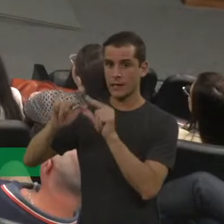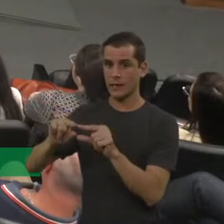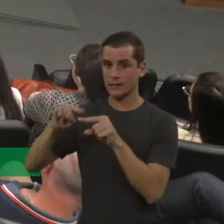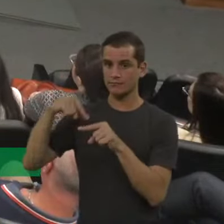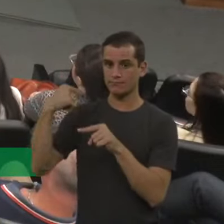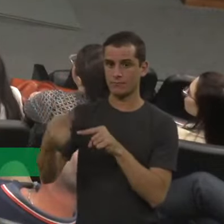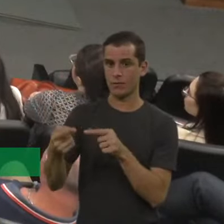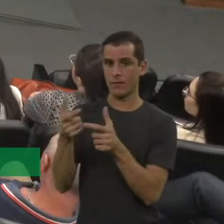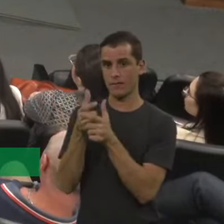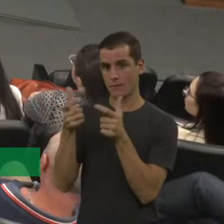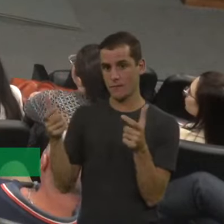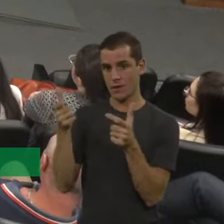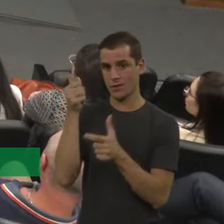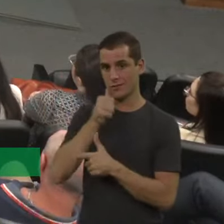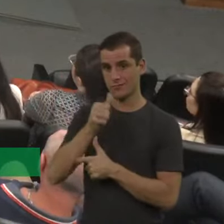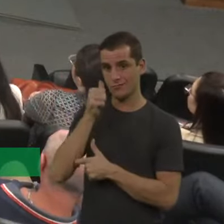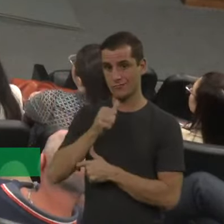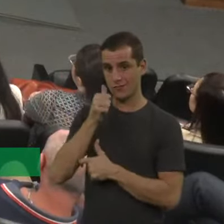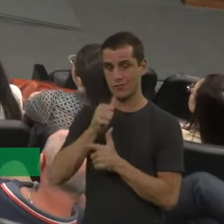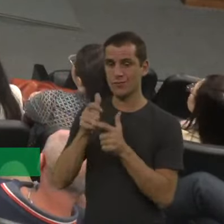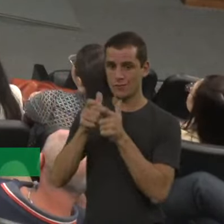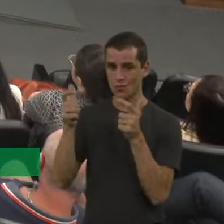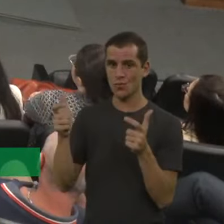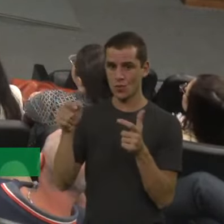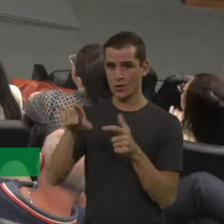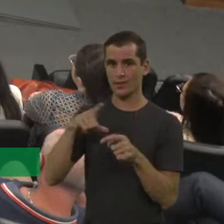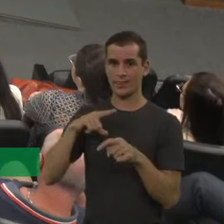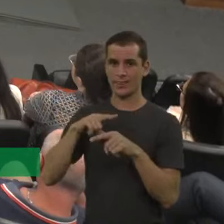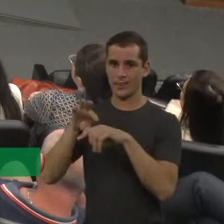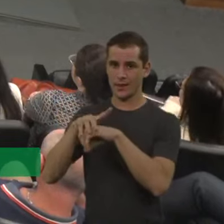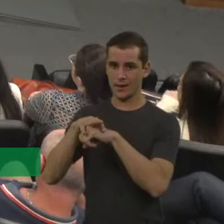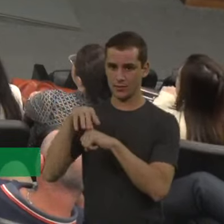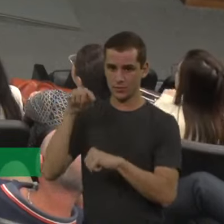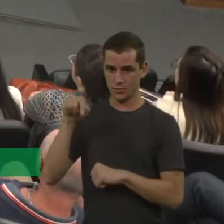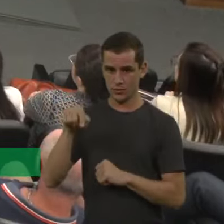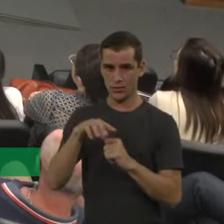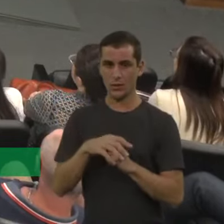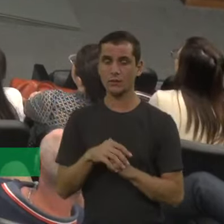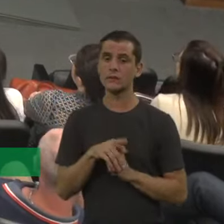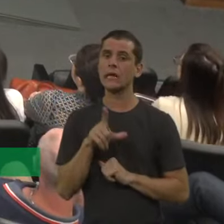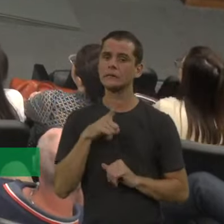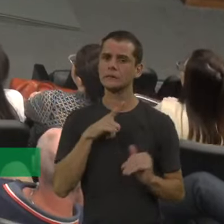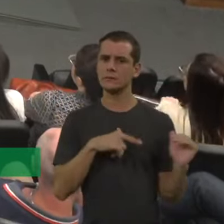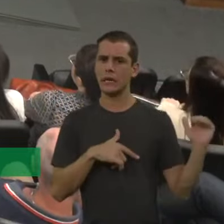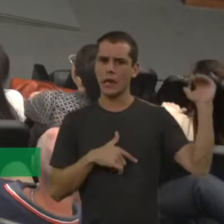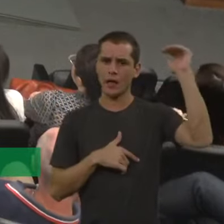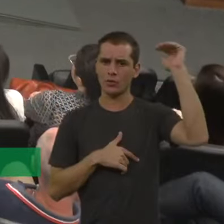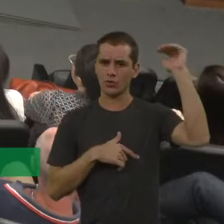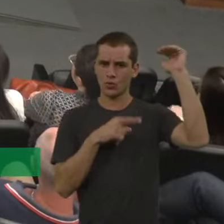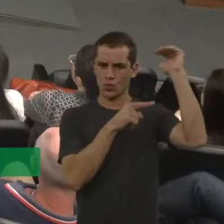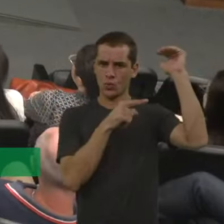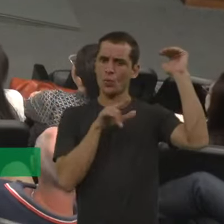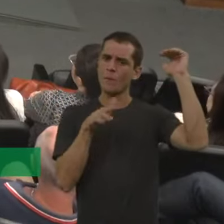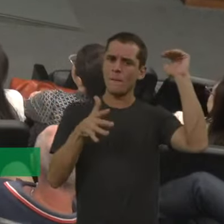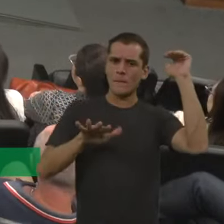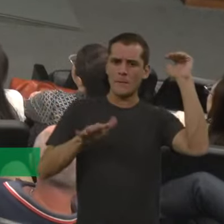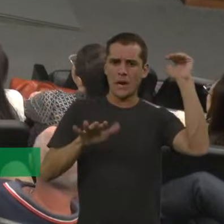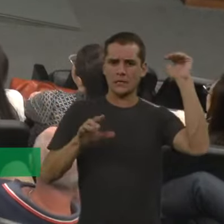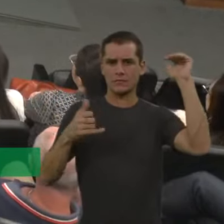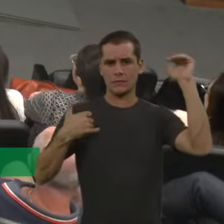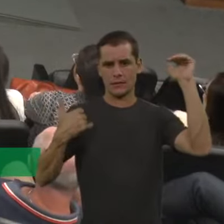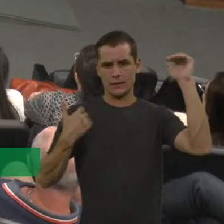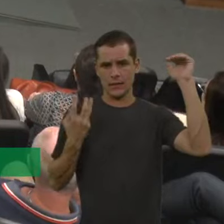é o que descreve a literatura médica. No caso ali, a gente trata de adultos, né? Então, a idade média é de 30 anos,